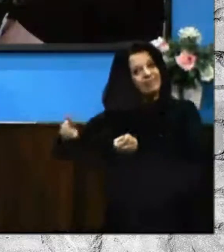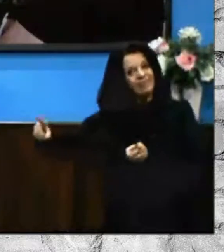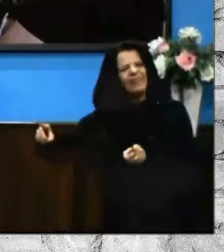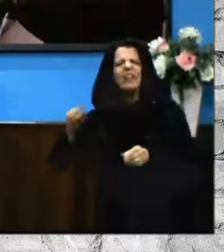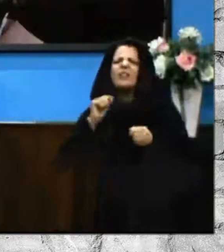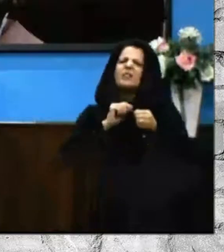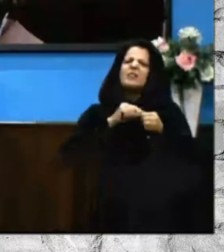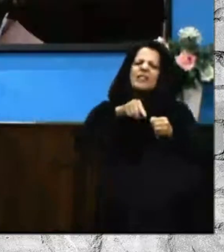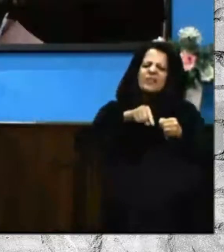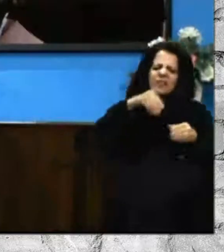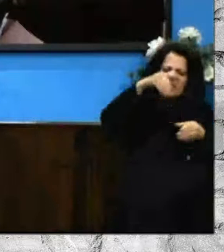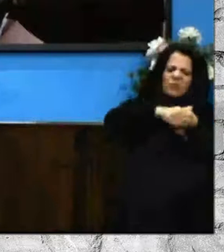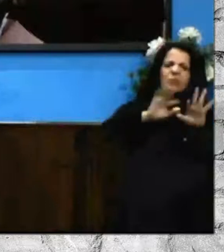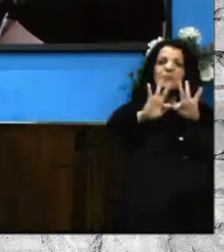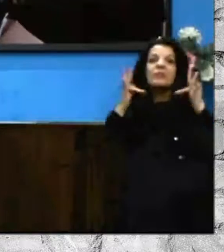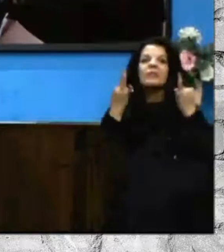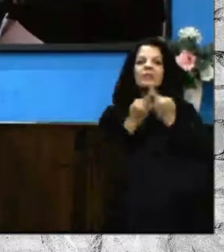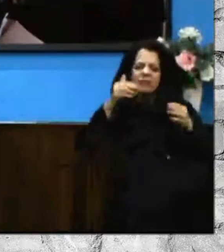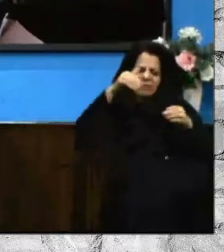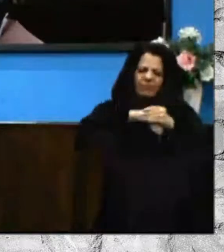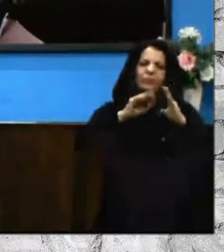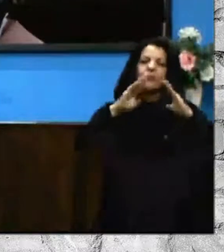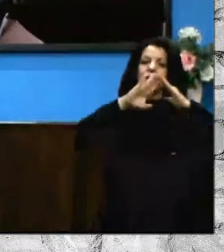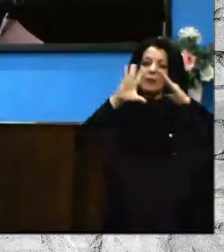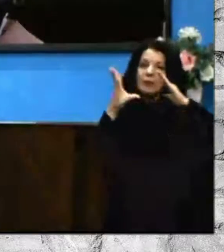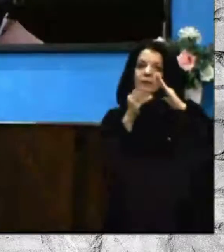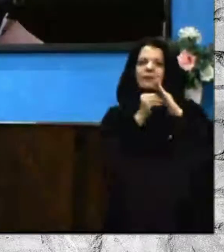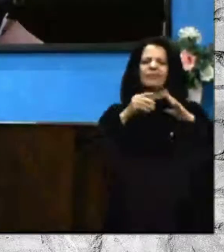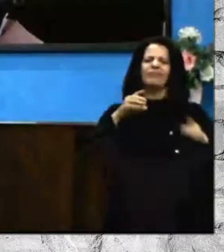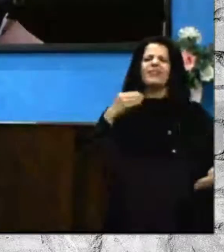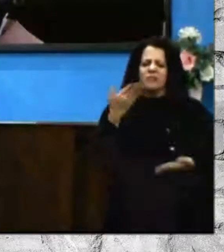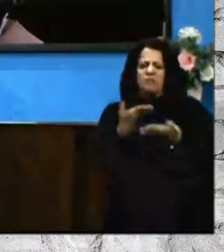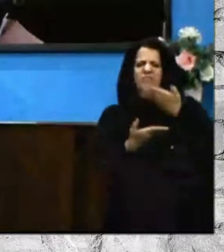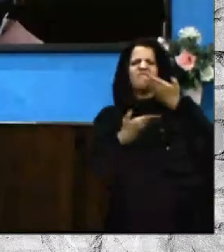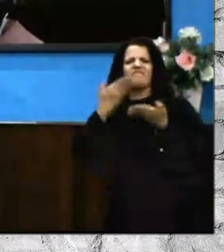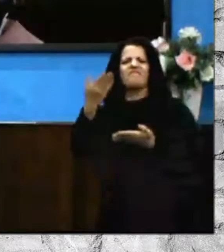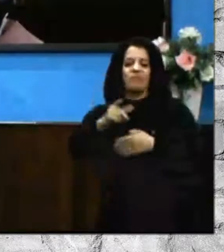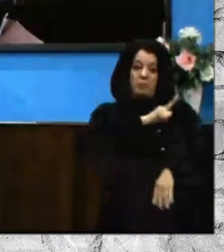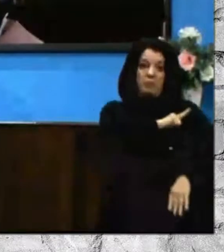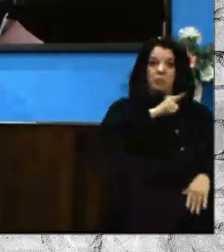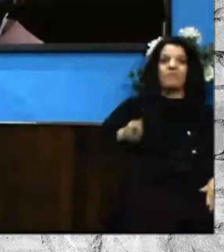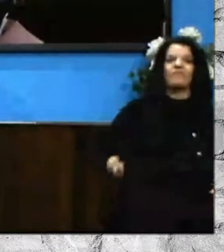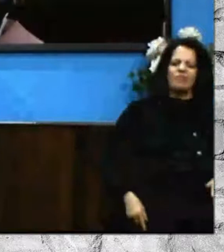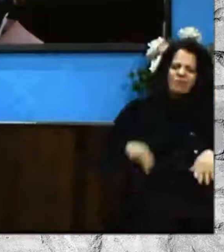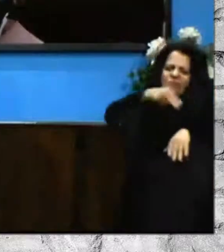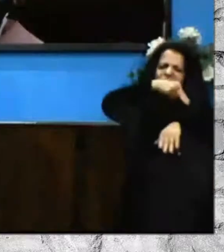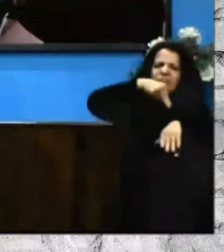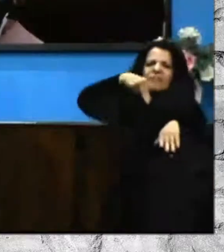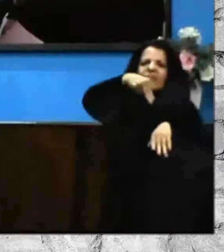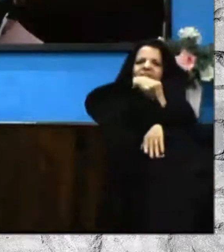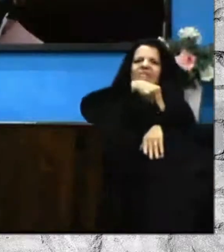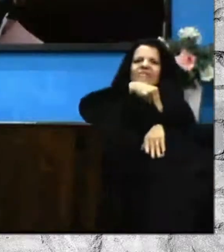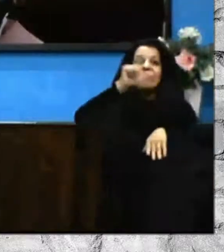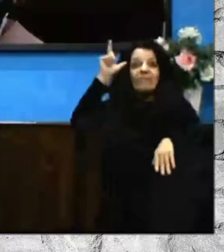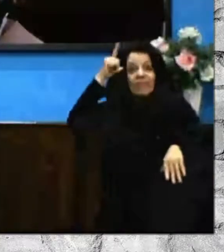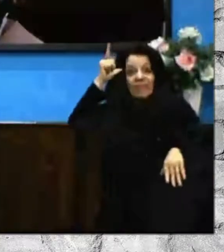da família, dentro da igreja, dentro das lideranças, dentro dos relacionamentos, no governo, nas nações. Ele